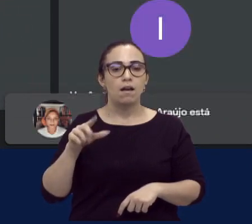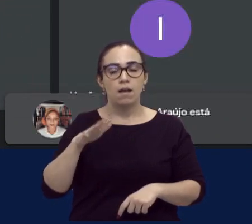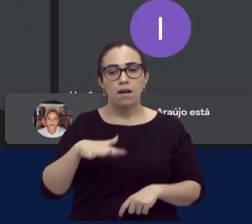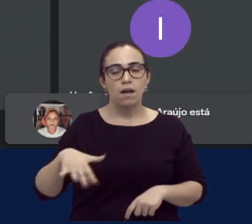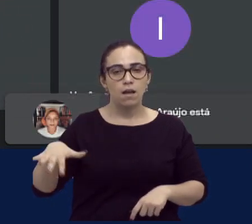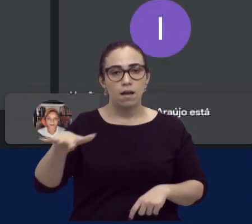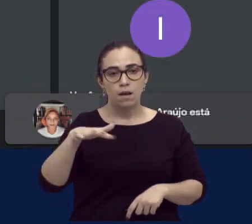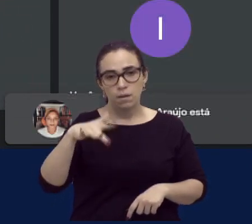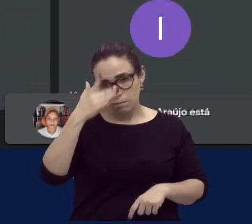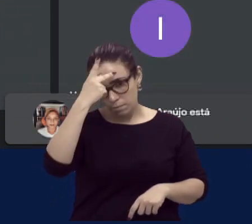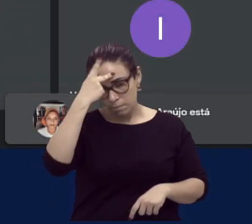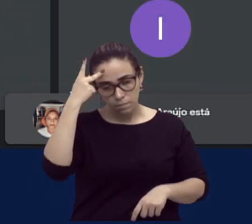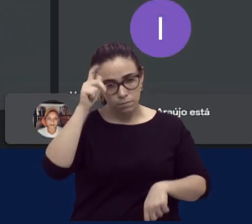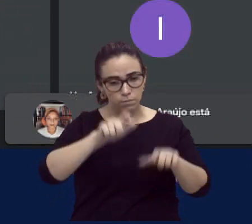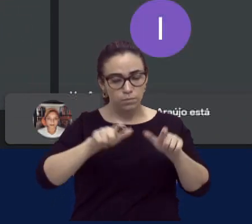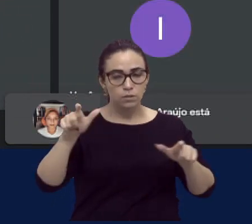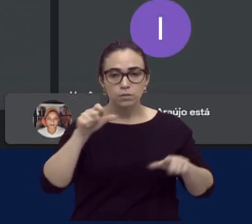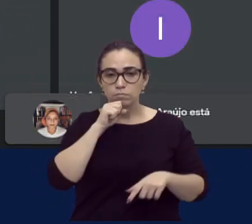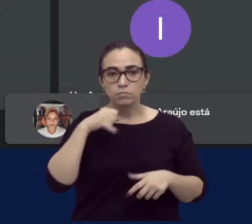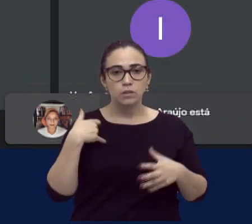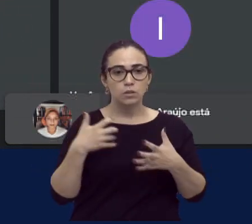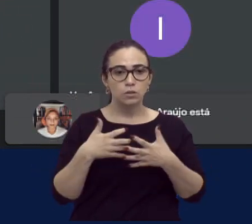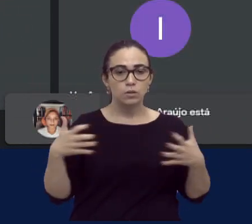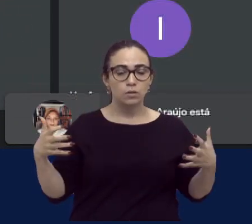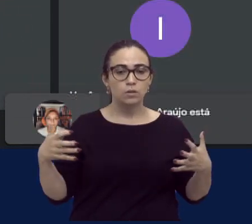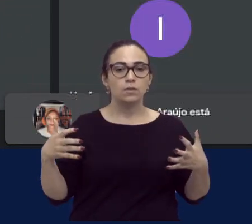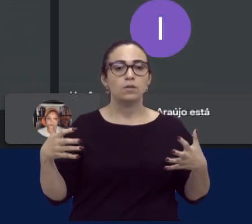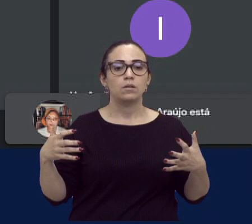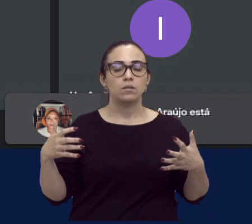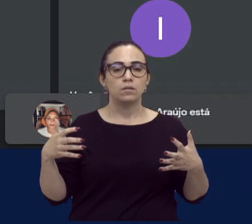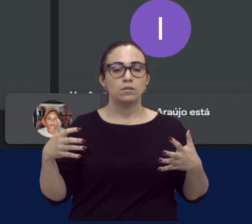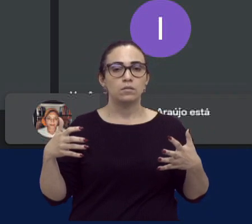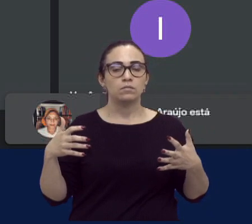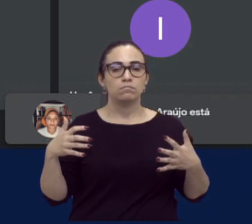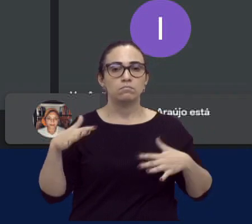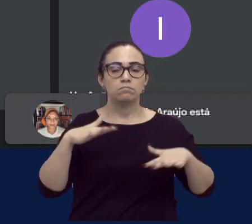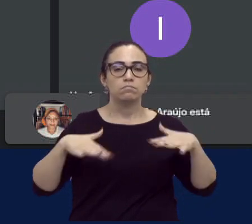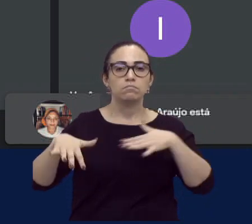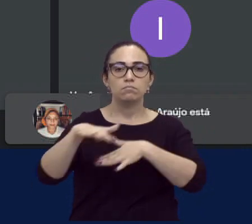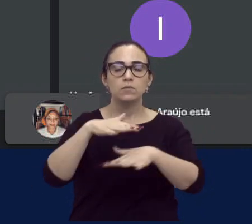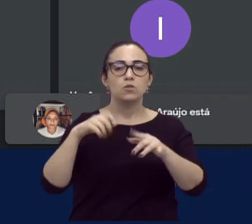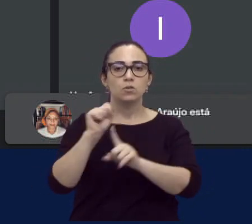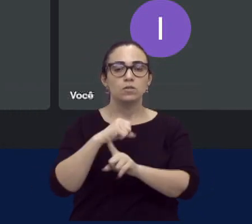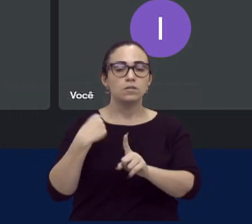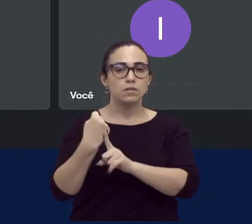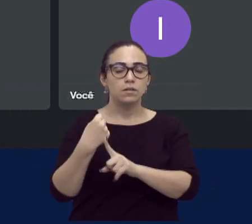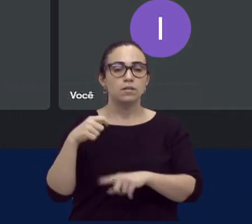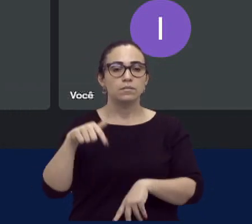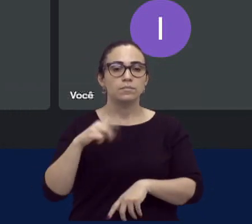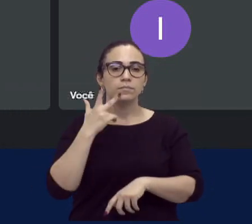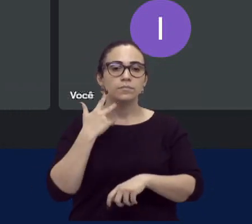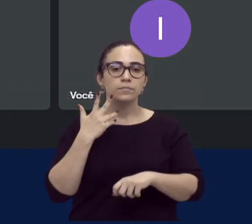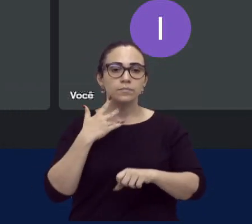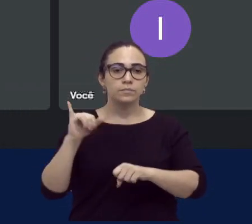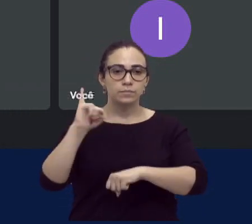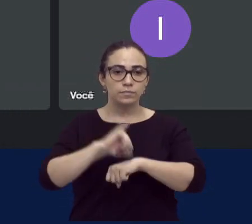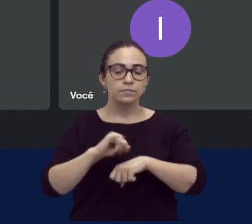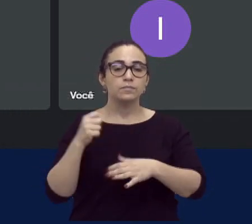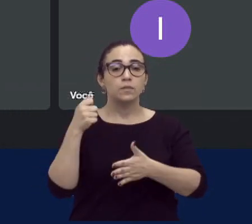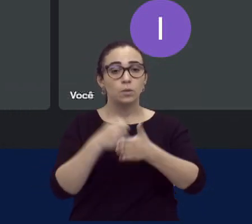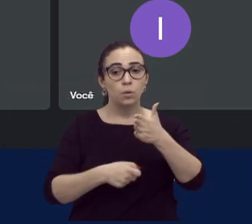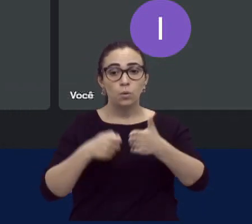intergeracional, pessoas idosas com a sociedade fortalezense. a nossa